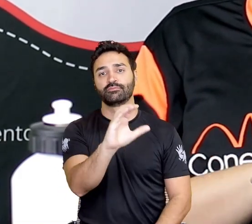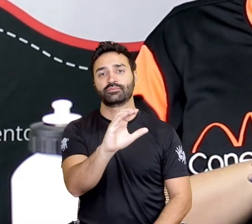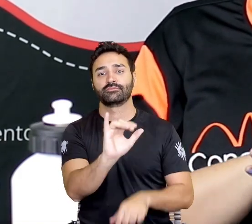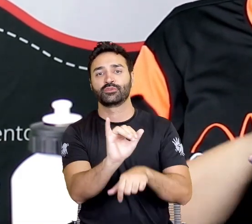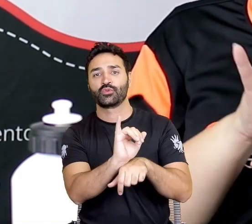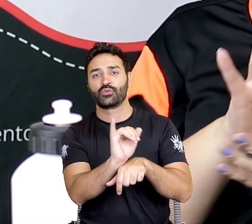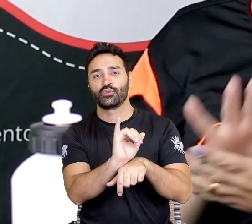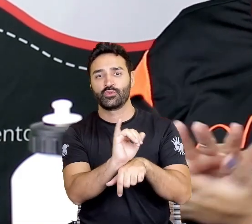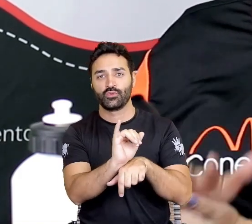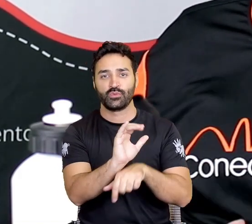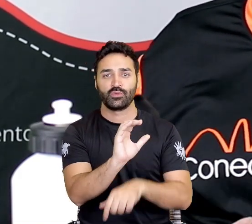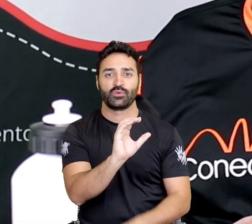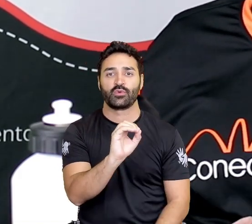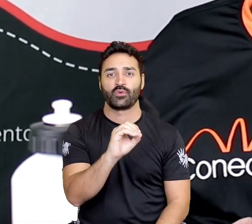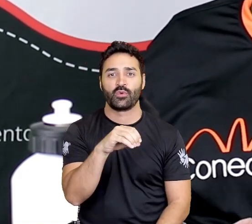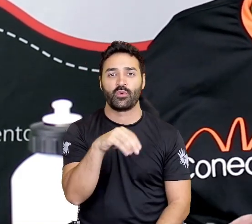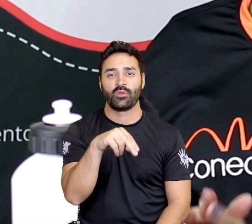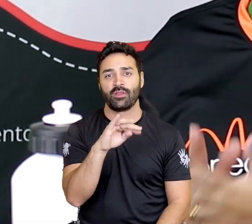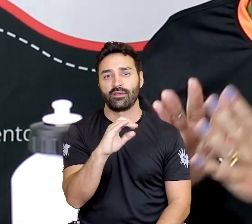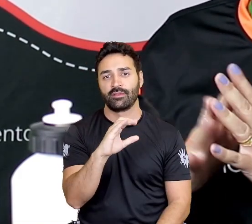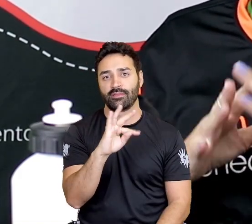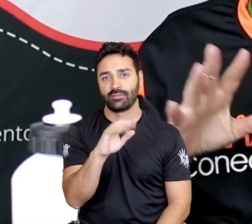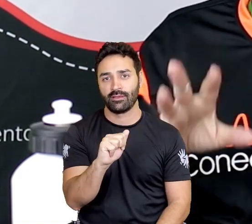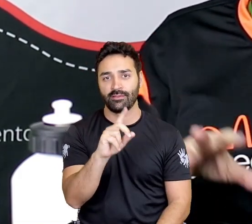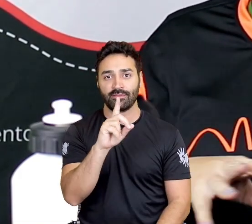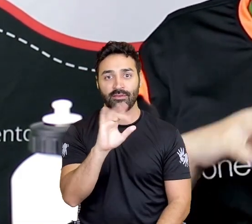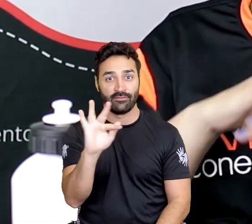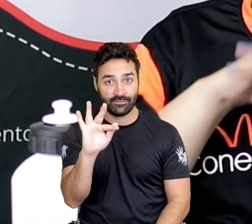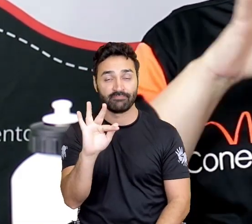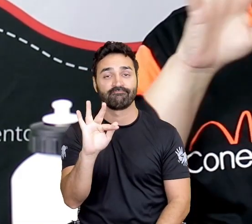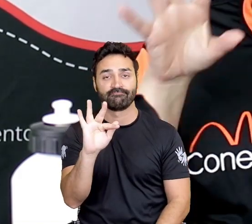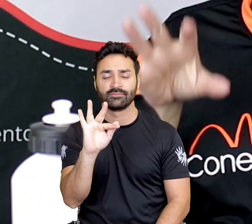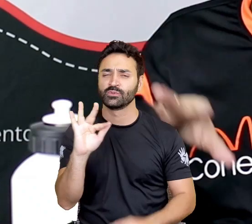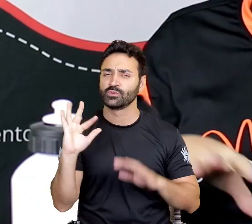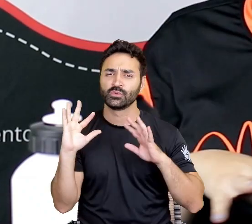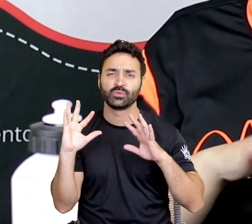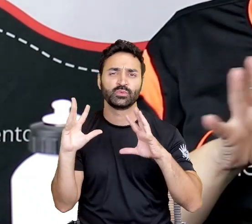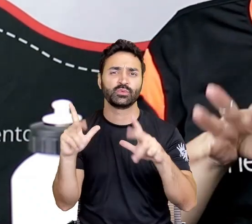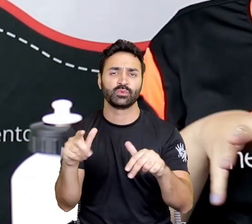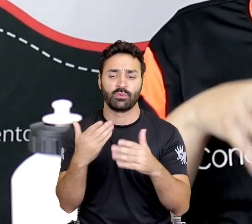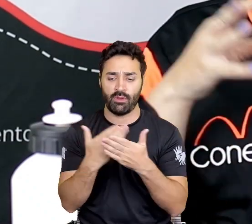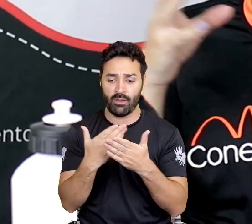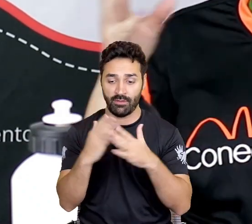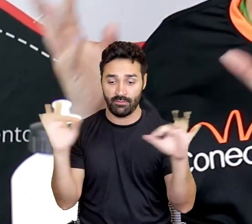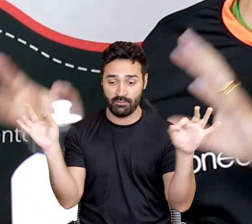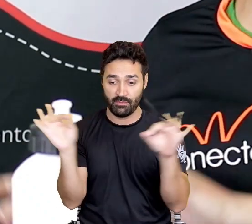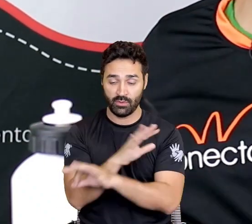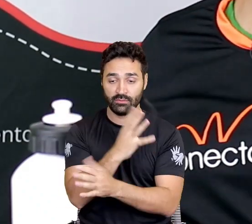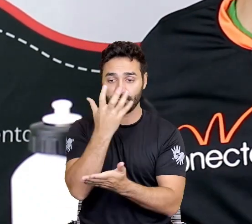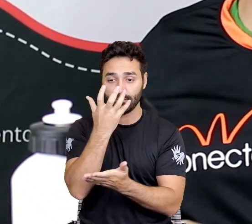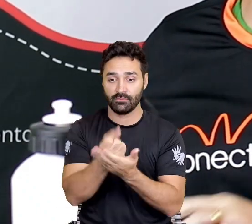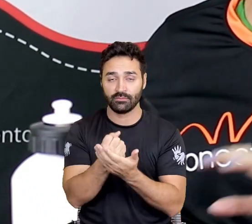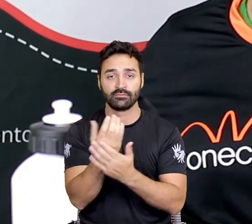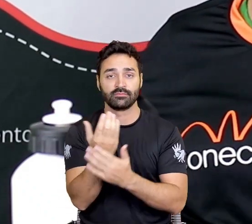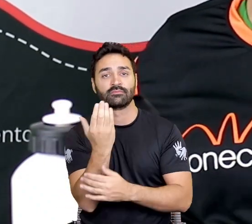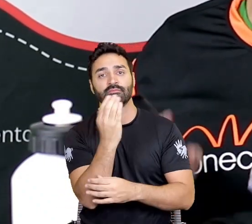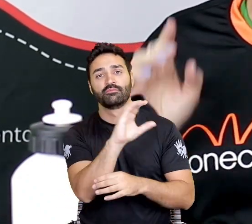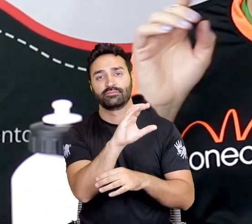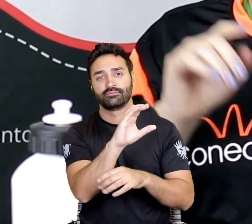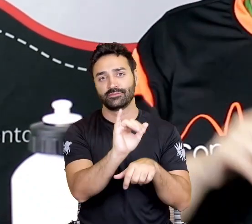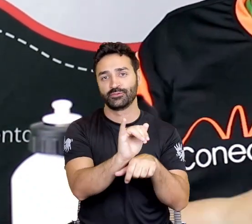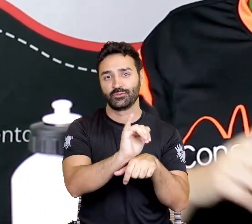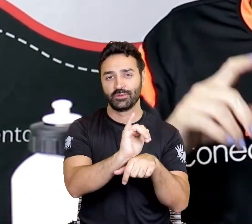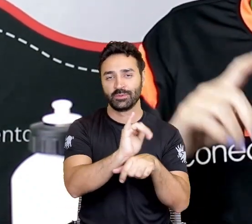Conecta DF no YouTube. Então, todas as aulas, depois que a gente encerra, elas vão ser colocadas no canal. Então, você